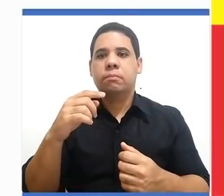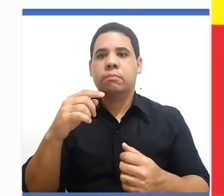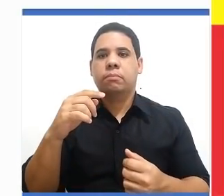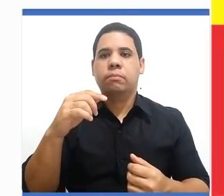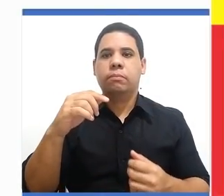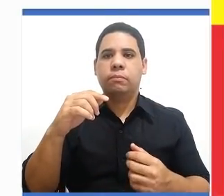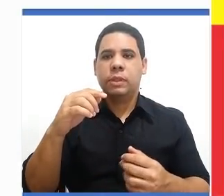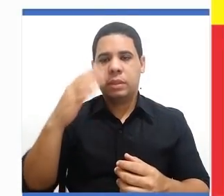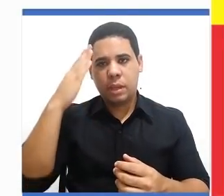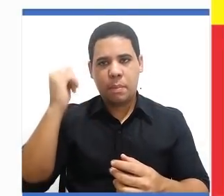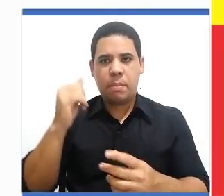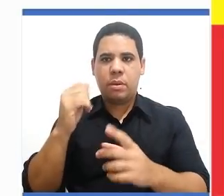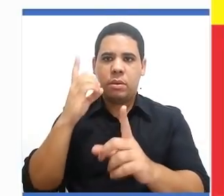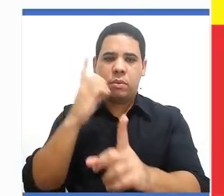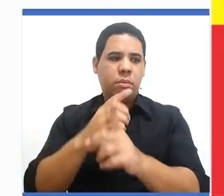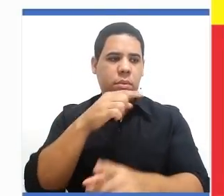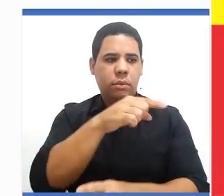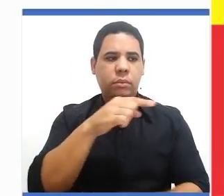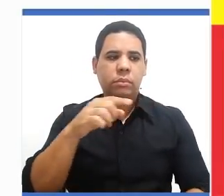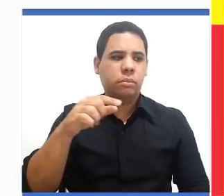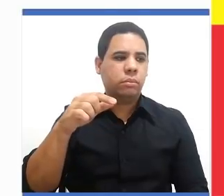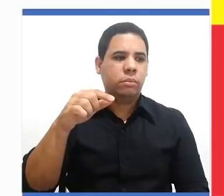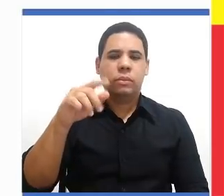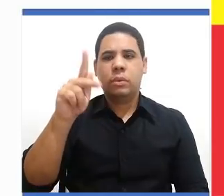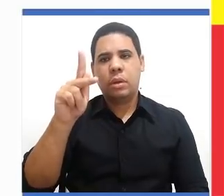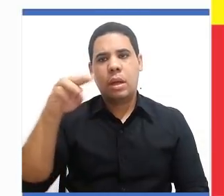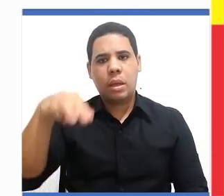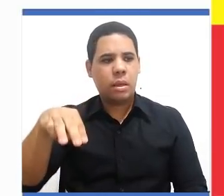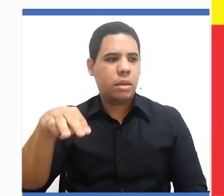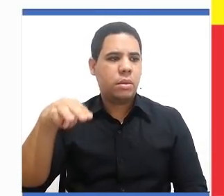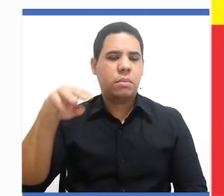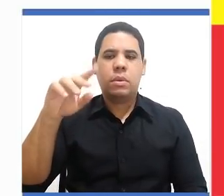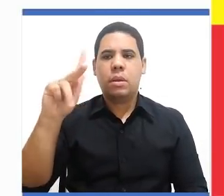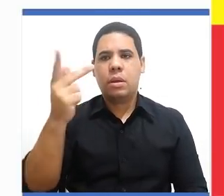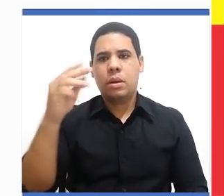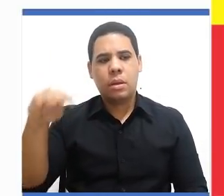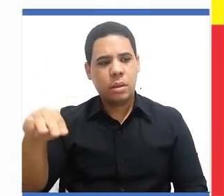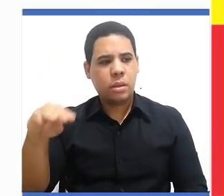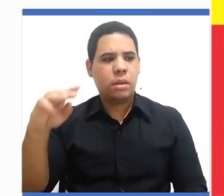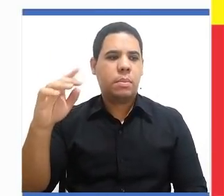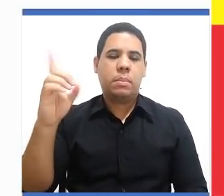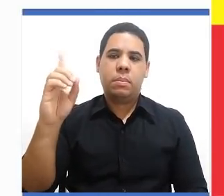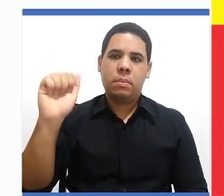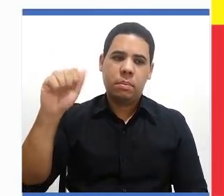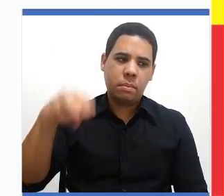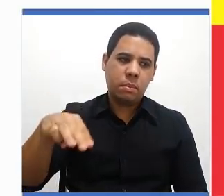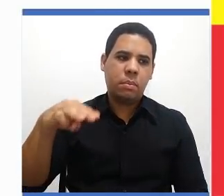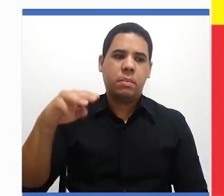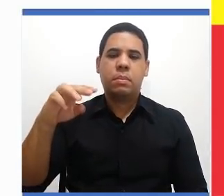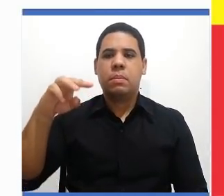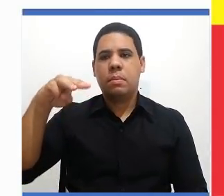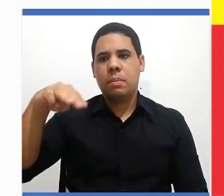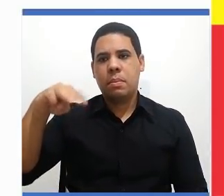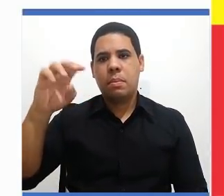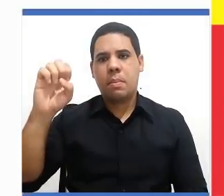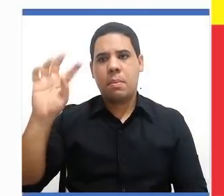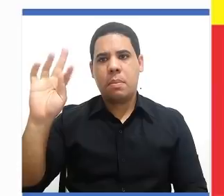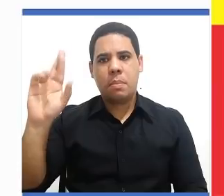decâmetro, metro, decímetro, centímetro e milímetro, certo? Então, veja que